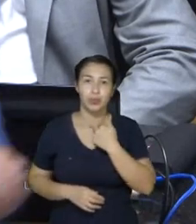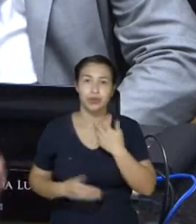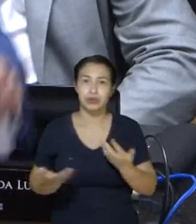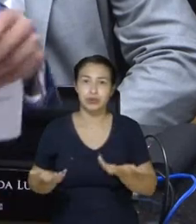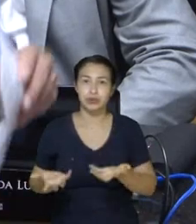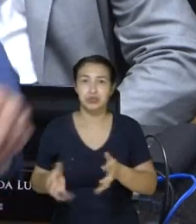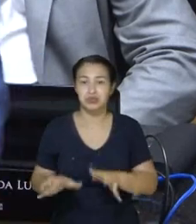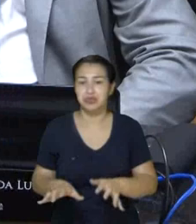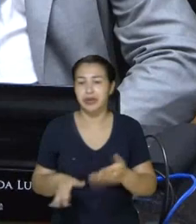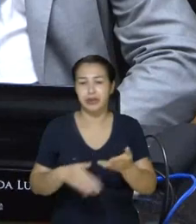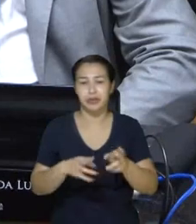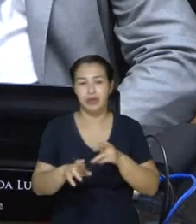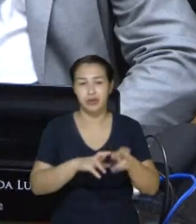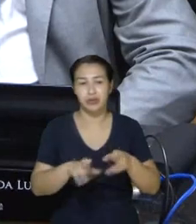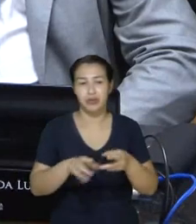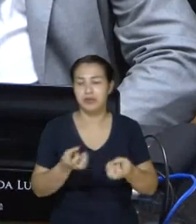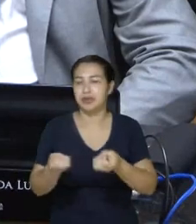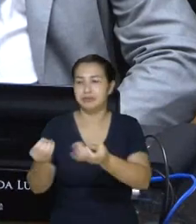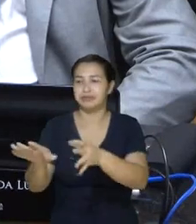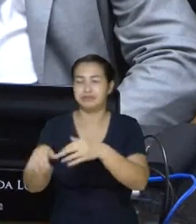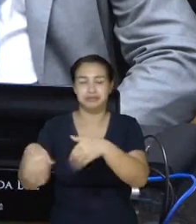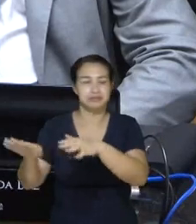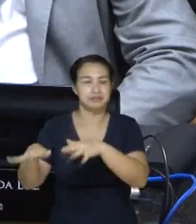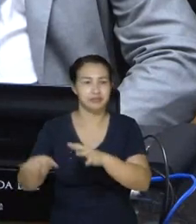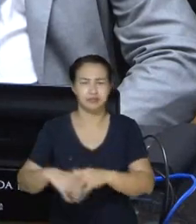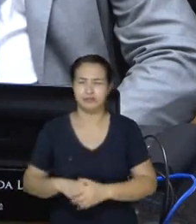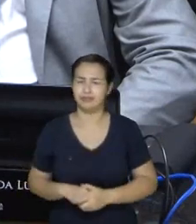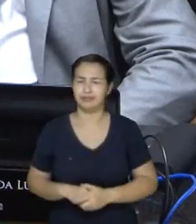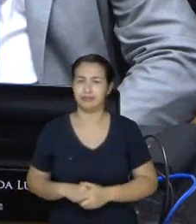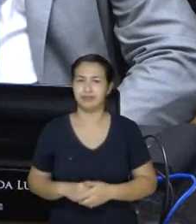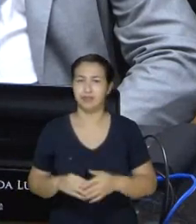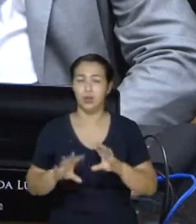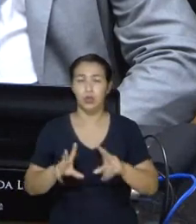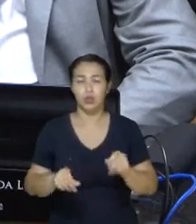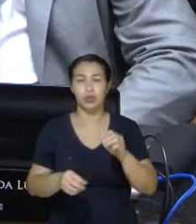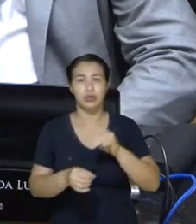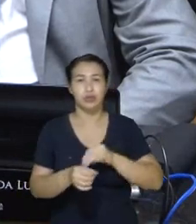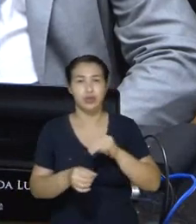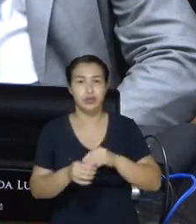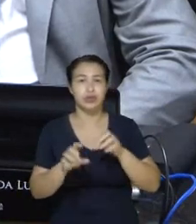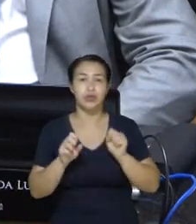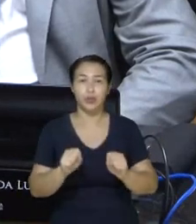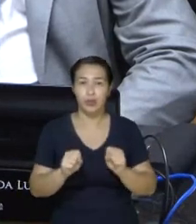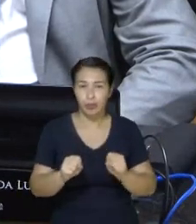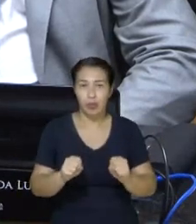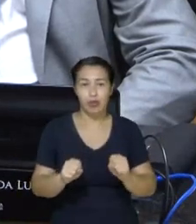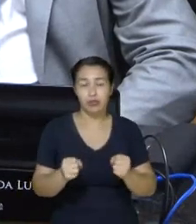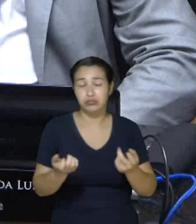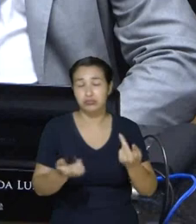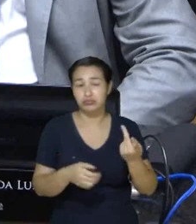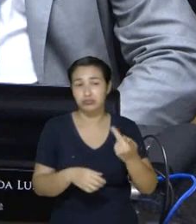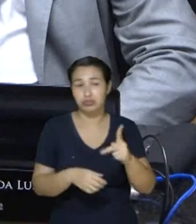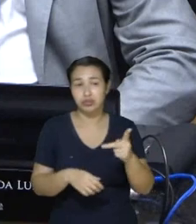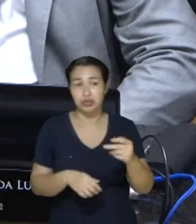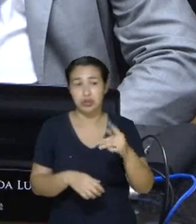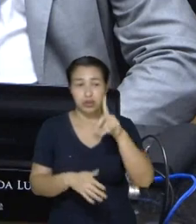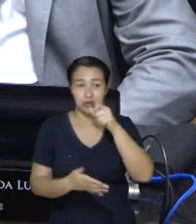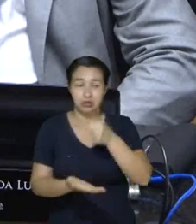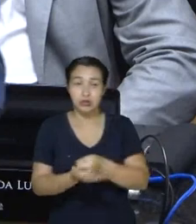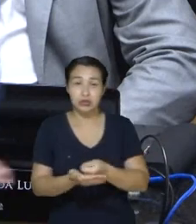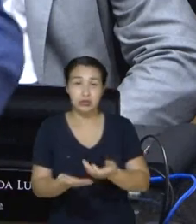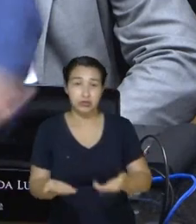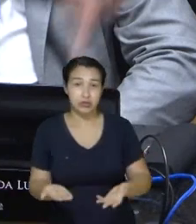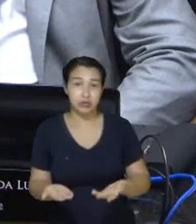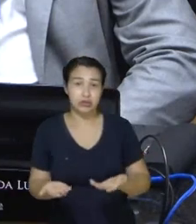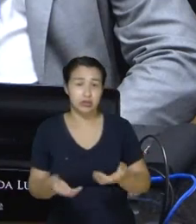essa estrada, pega para o Estado. Então, os municípios todos poderiam passar a fazer ações nesse sentido. Oh, não